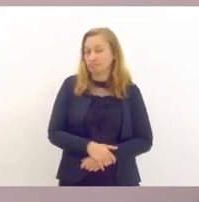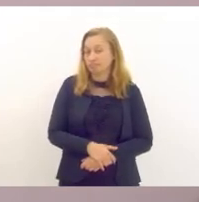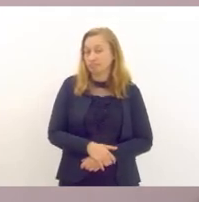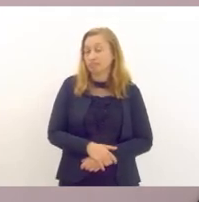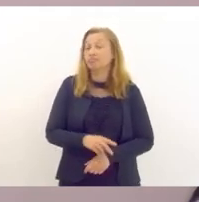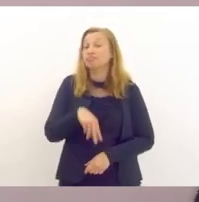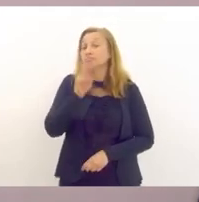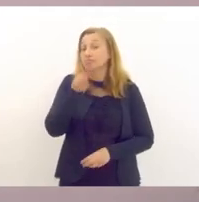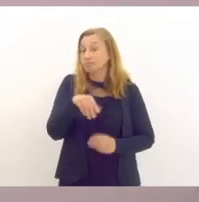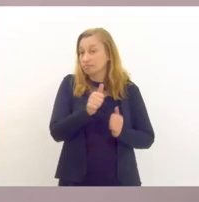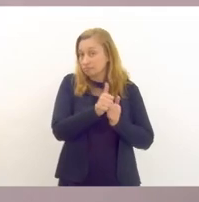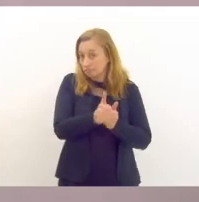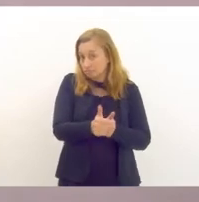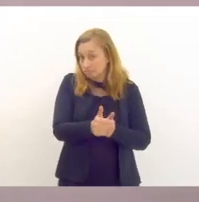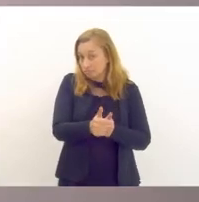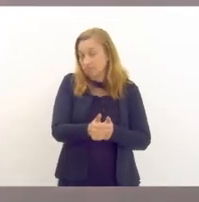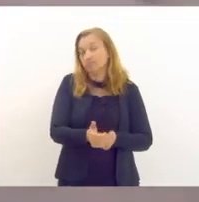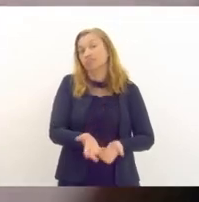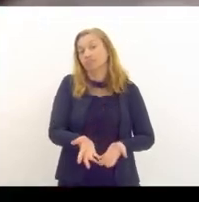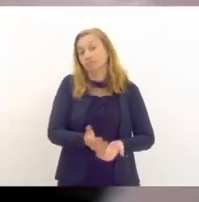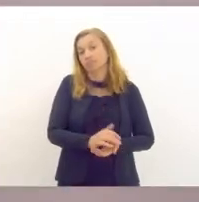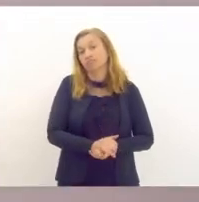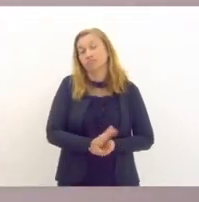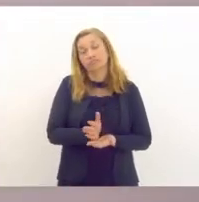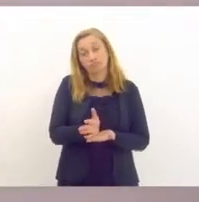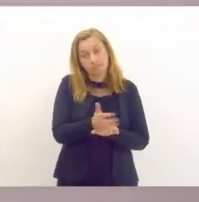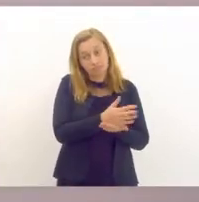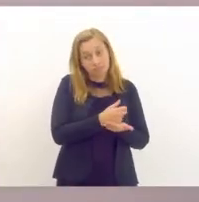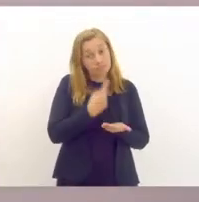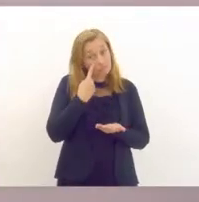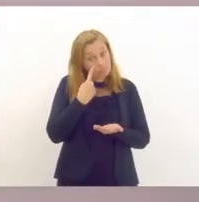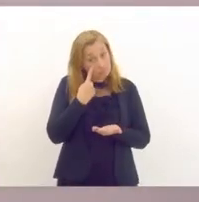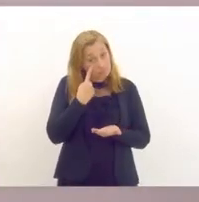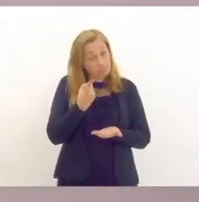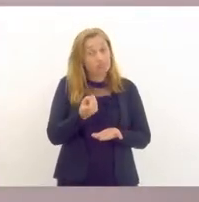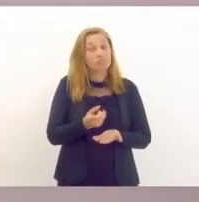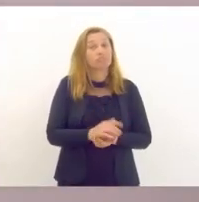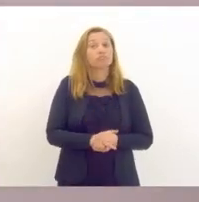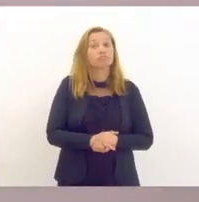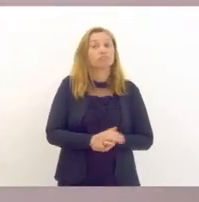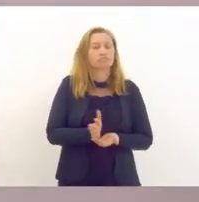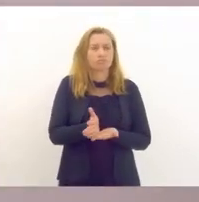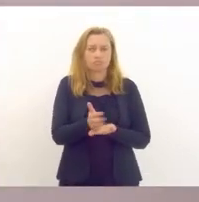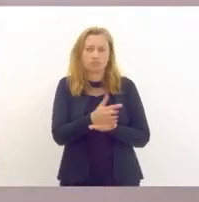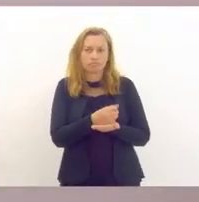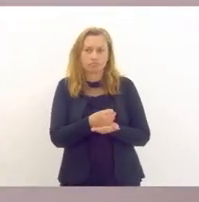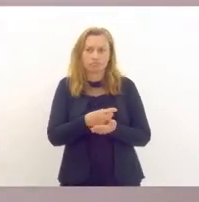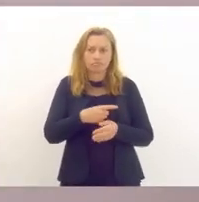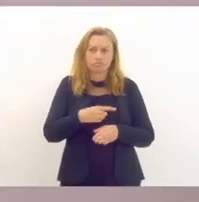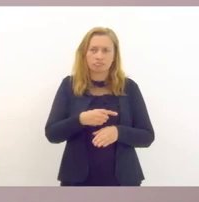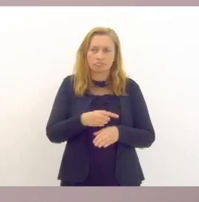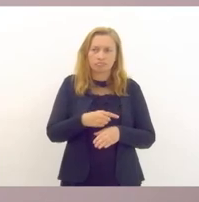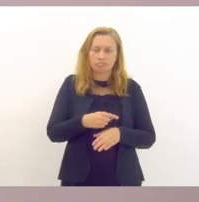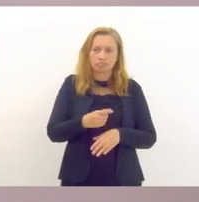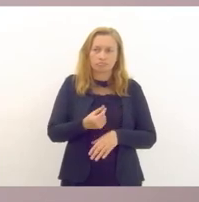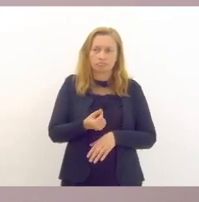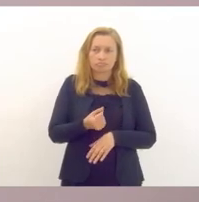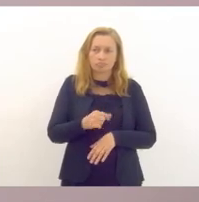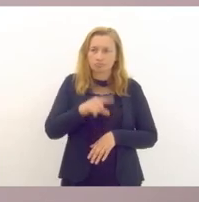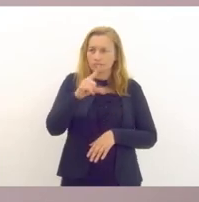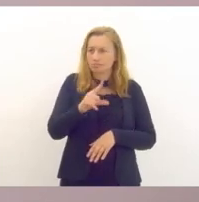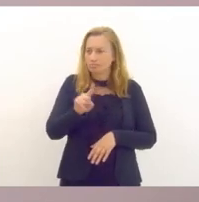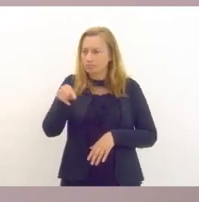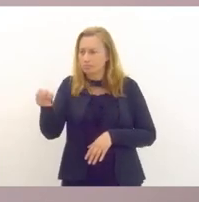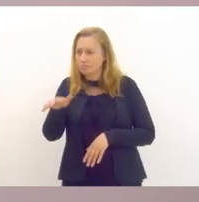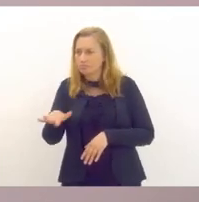quem acompanha a arrecadação tá vendo e arrecadação não subiu em outra área ao contrário